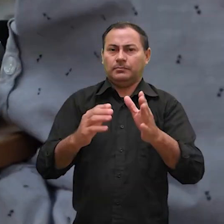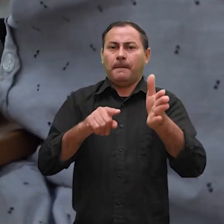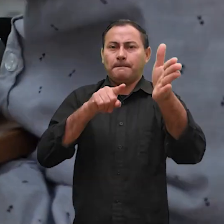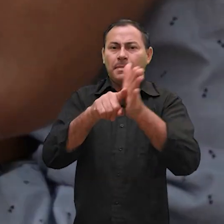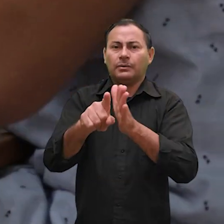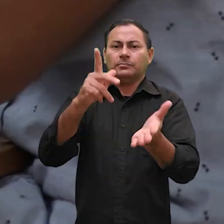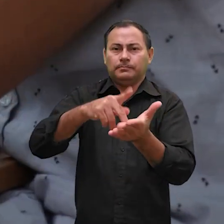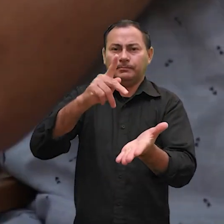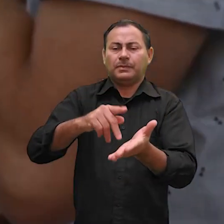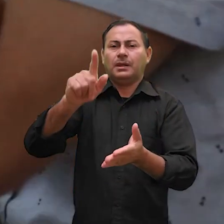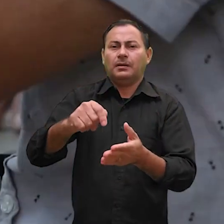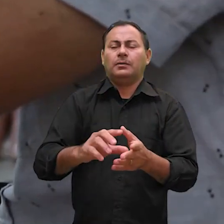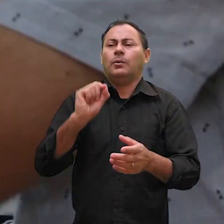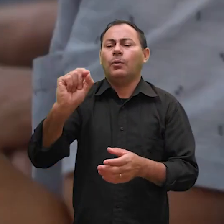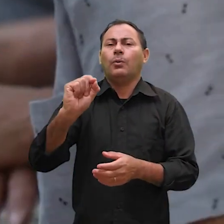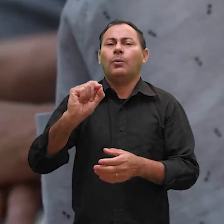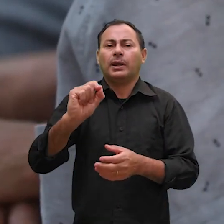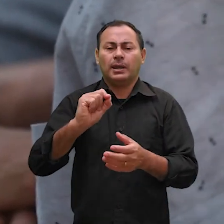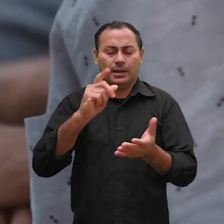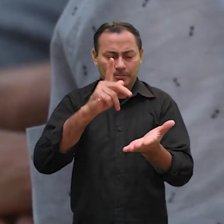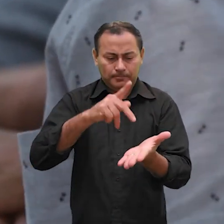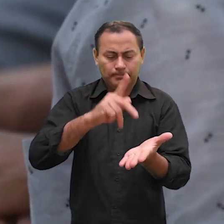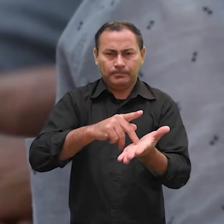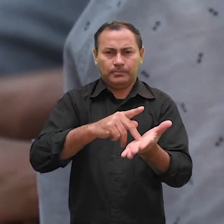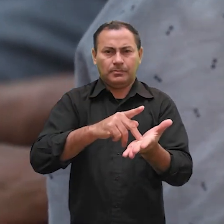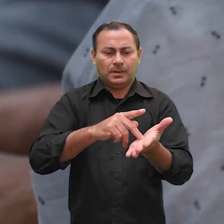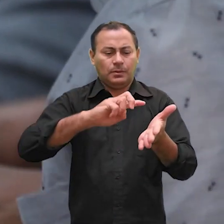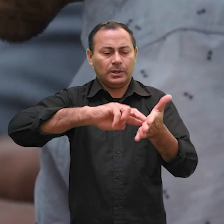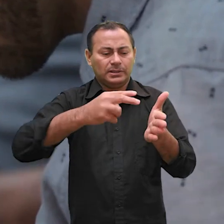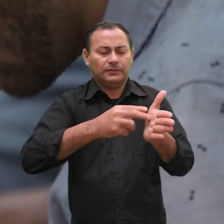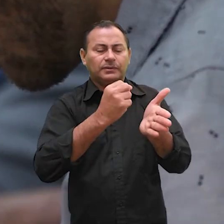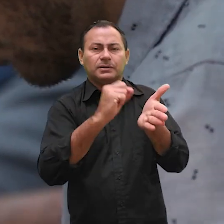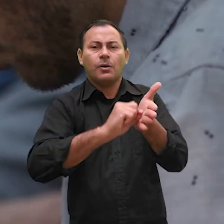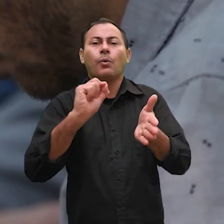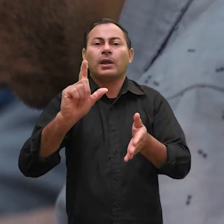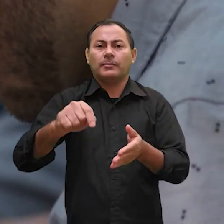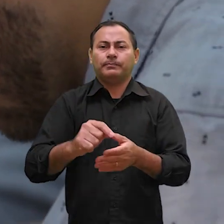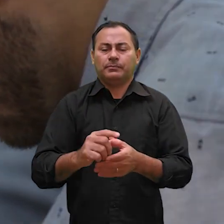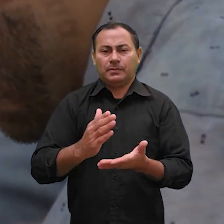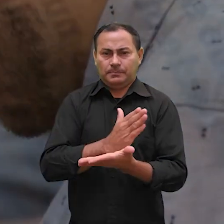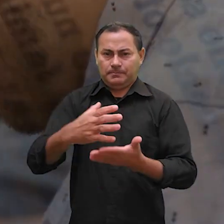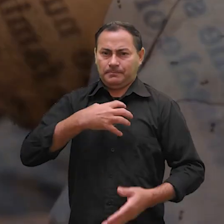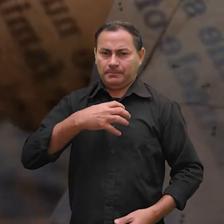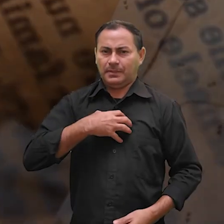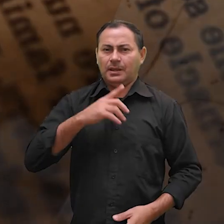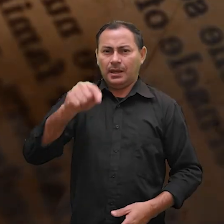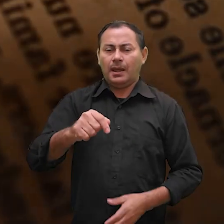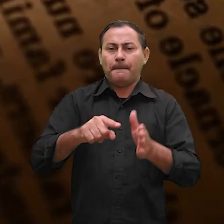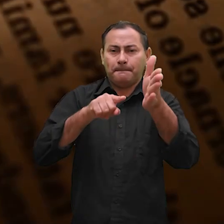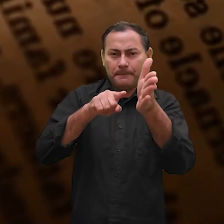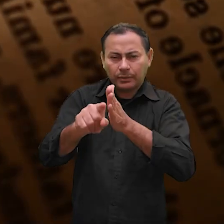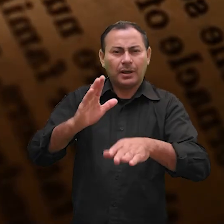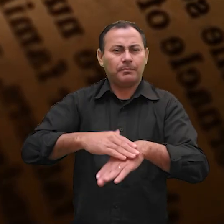que a pergunta verdadeira é: o que está realmente escrito? De certa forma,